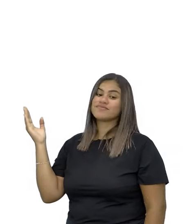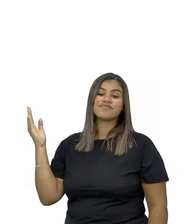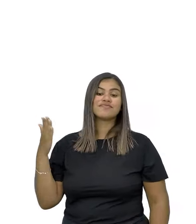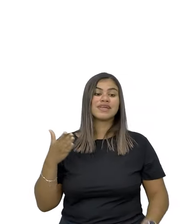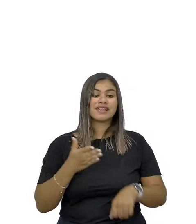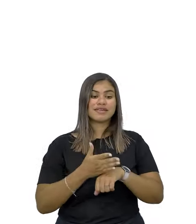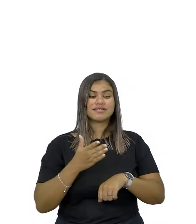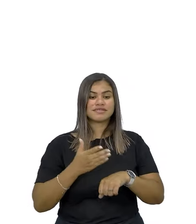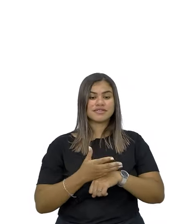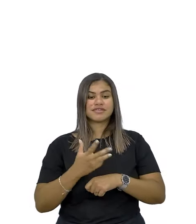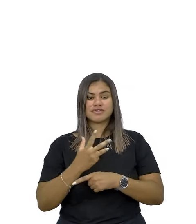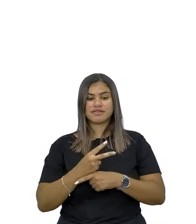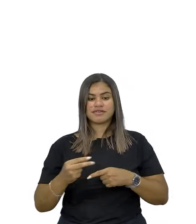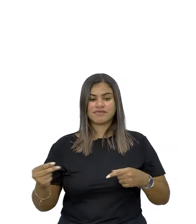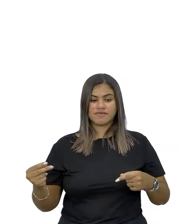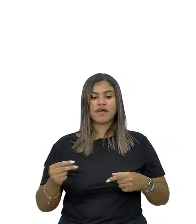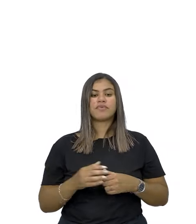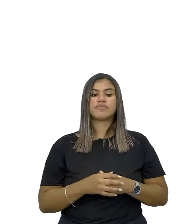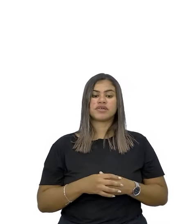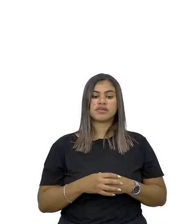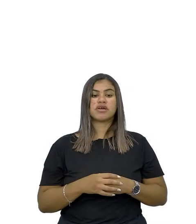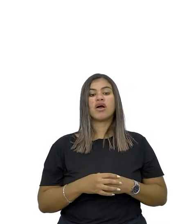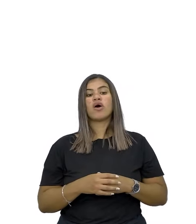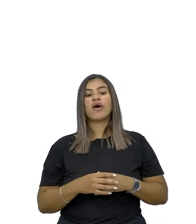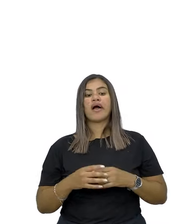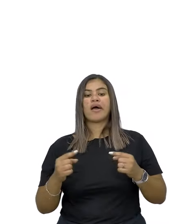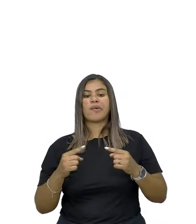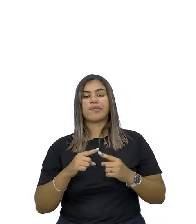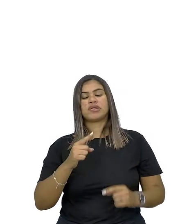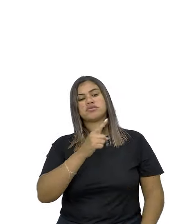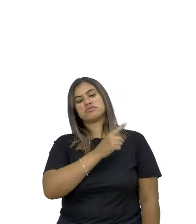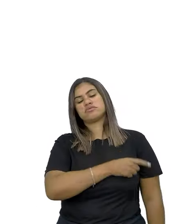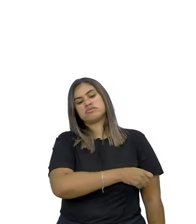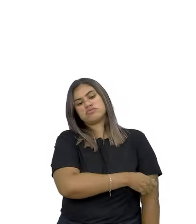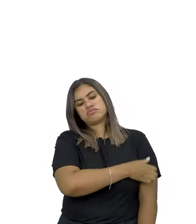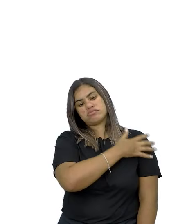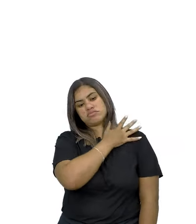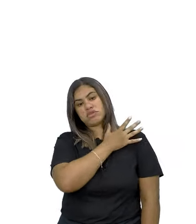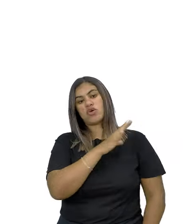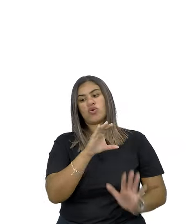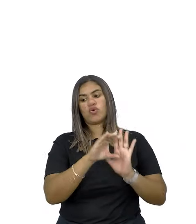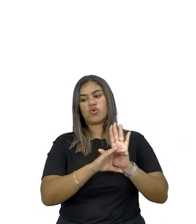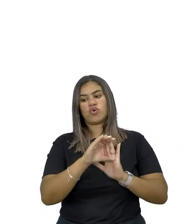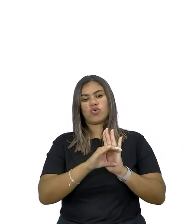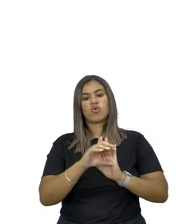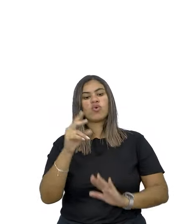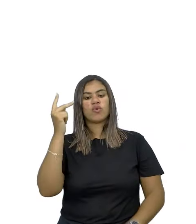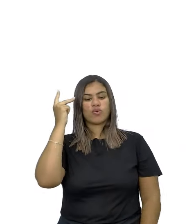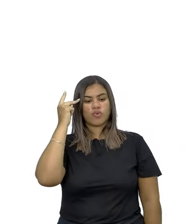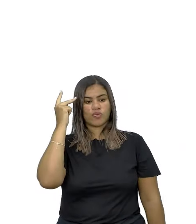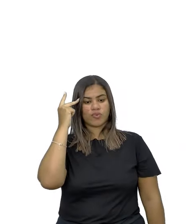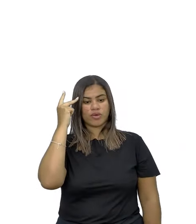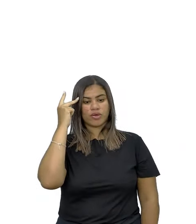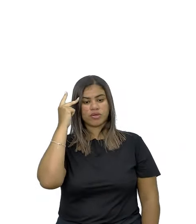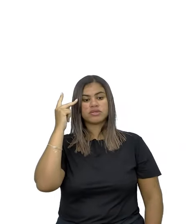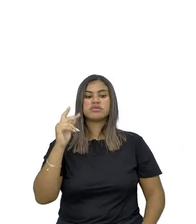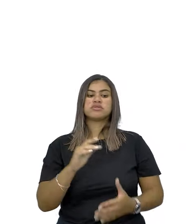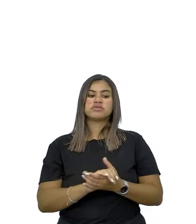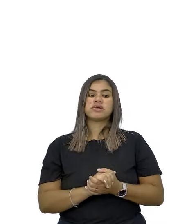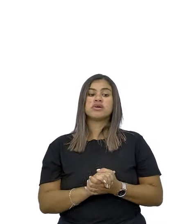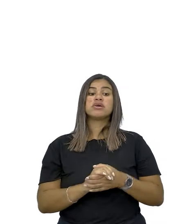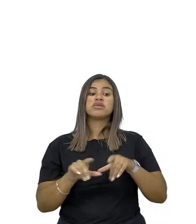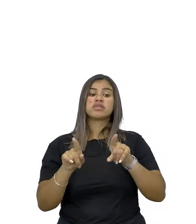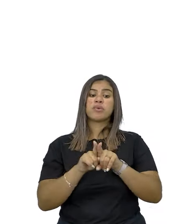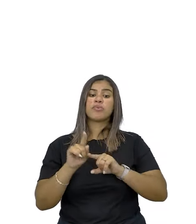esse material. Nós temos tanto o material do ensino fundamental como do médio, o currículo paulista, que está sendo trabalhado sempre aí para a gente, e vale a